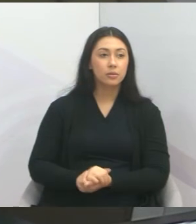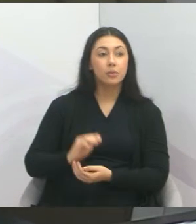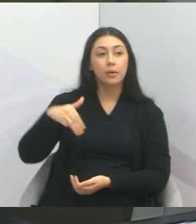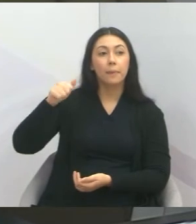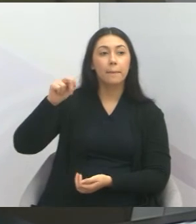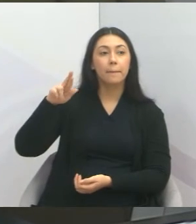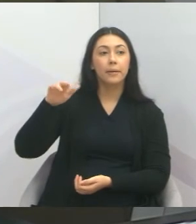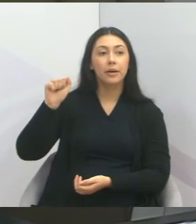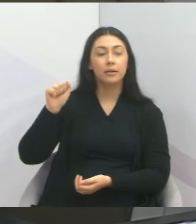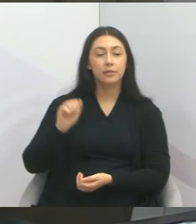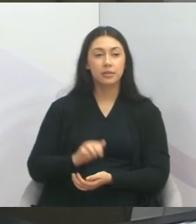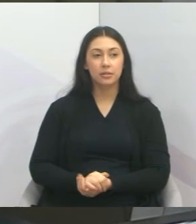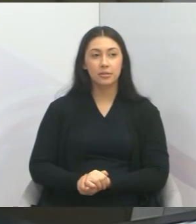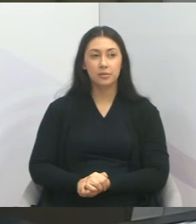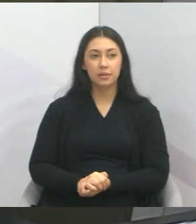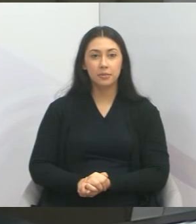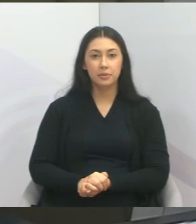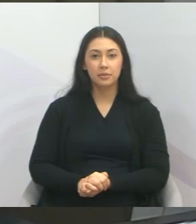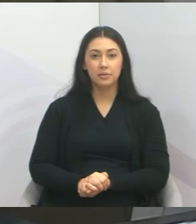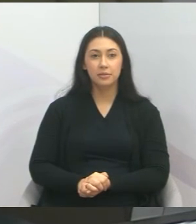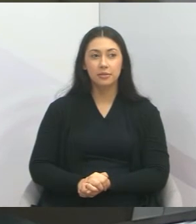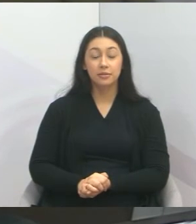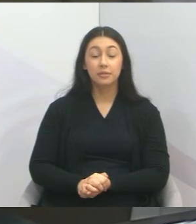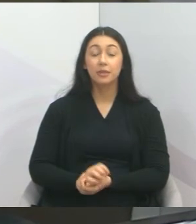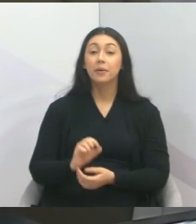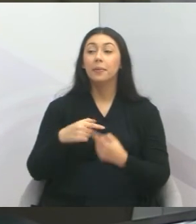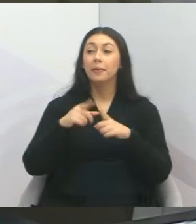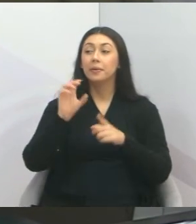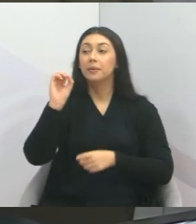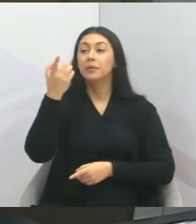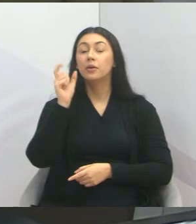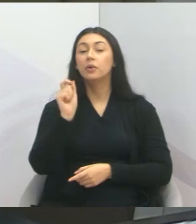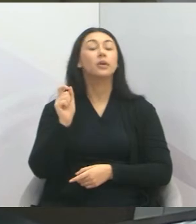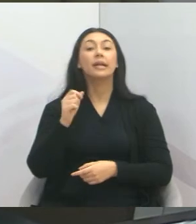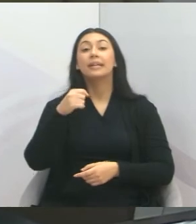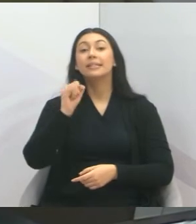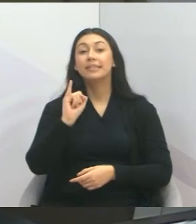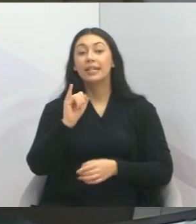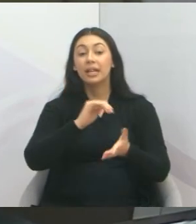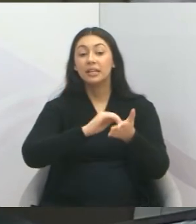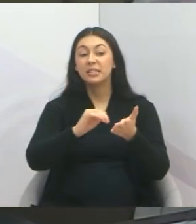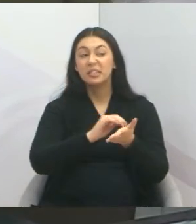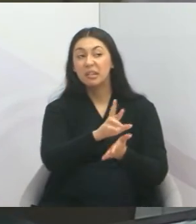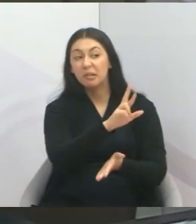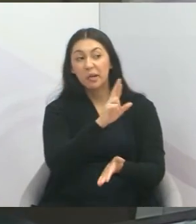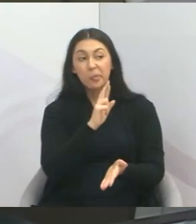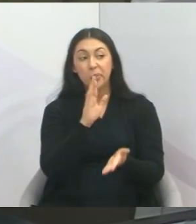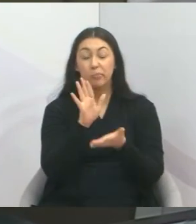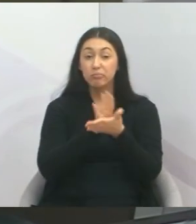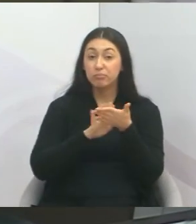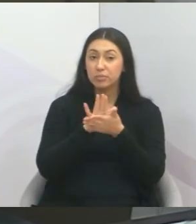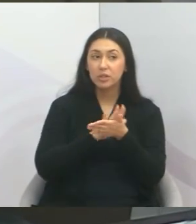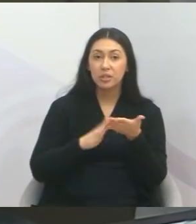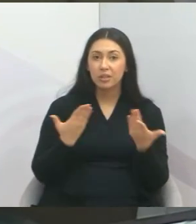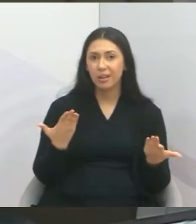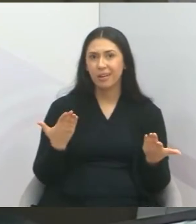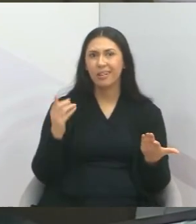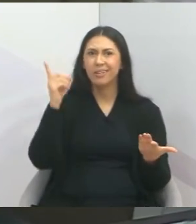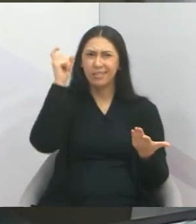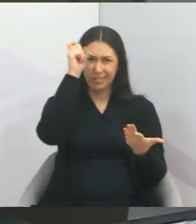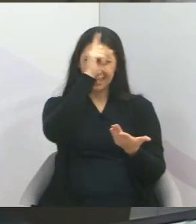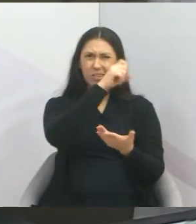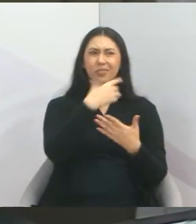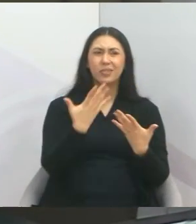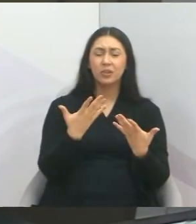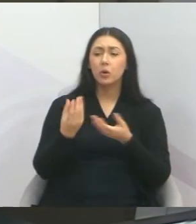a Maria Amélia e o que acontece se você não tem a resposta do setor que você tá pedindo informação fica